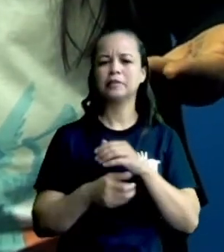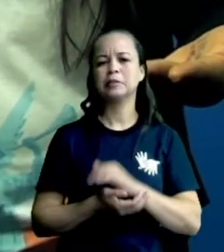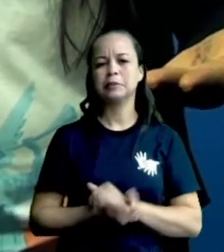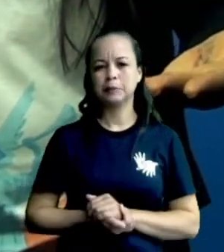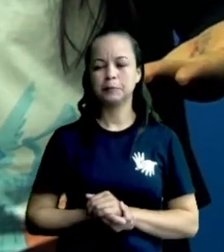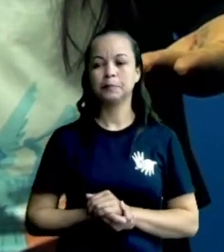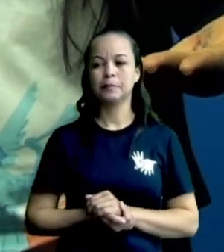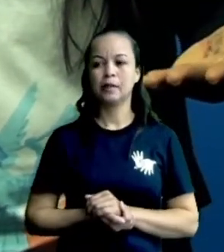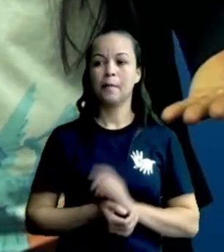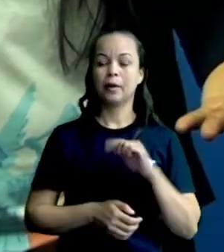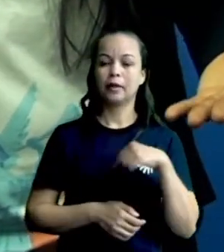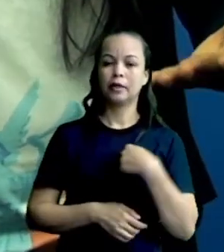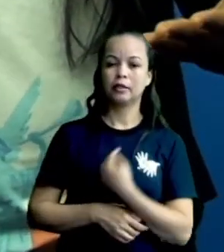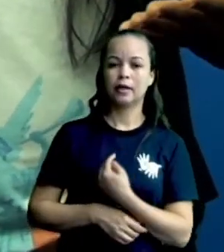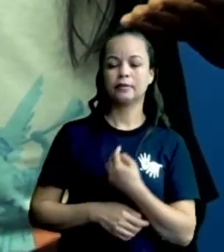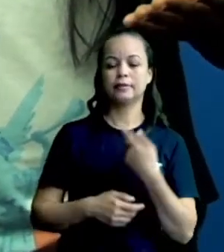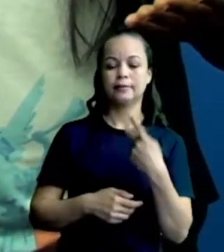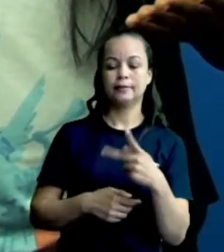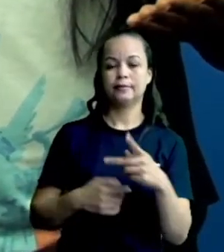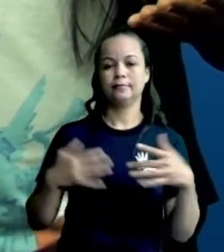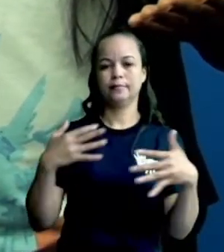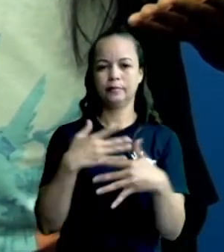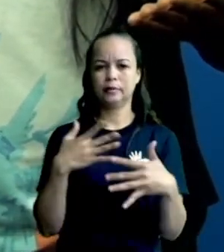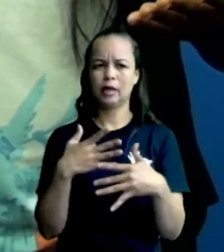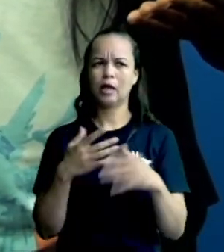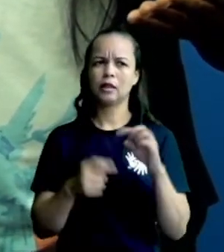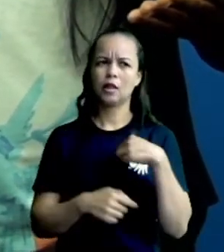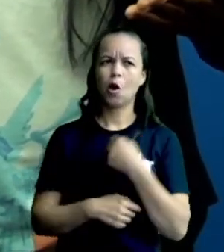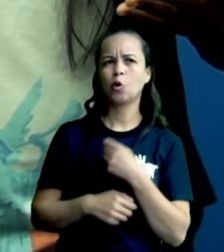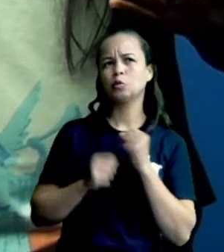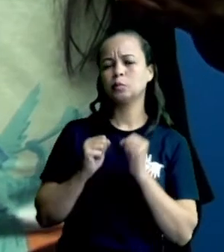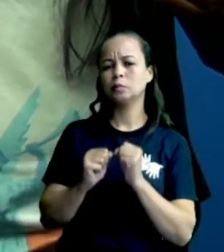nessa cidade nós possamos